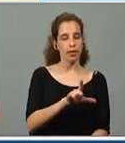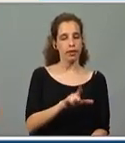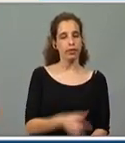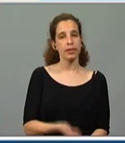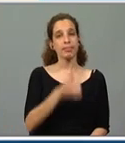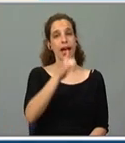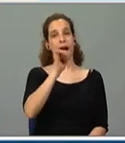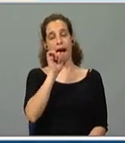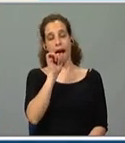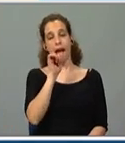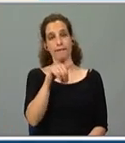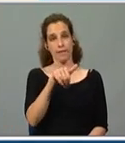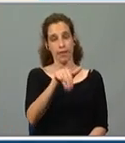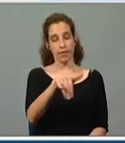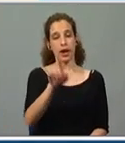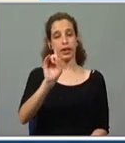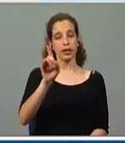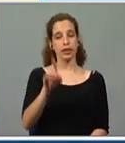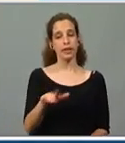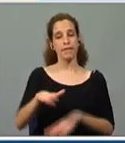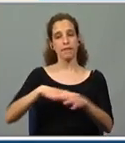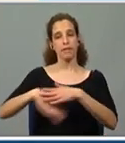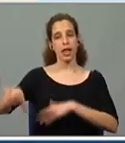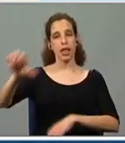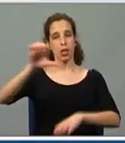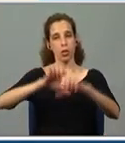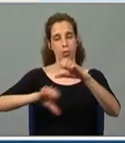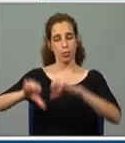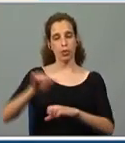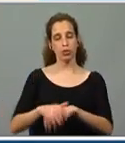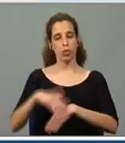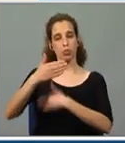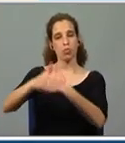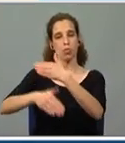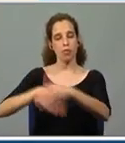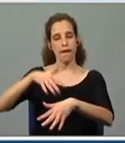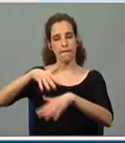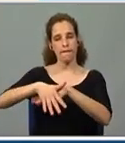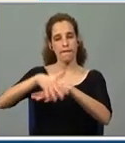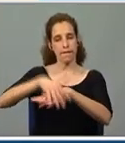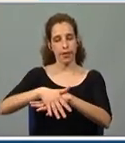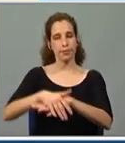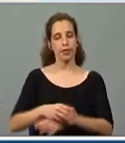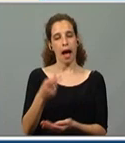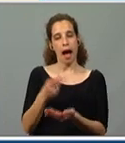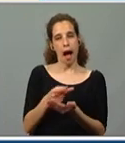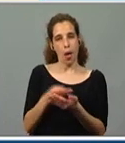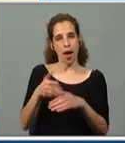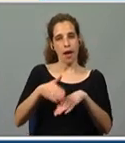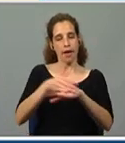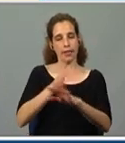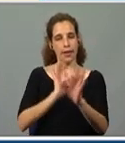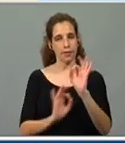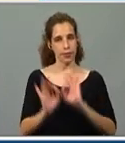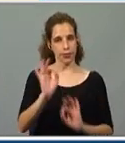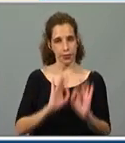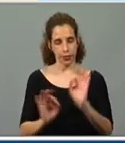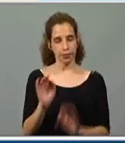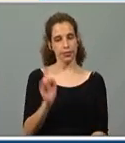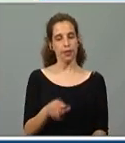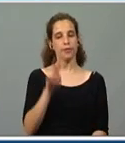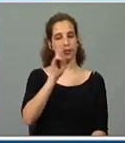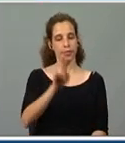ser bebido, e aqui feito em laboratório o processo de filtração à amostra que há pouco estávamos a tratar. Vamos então